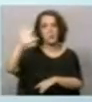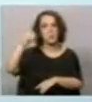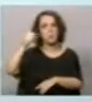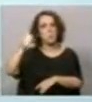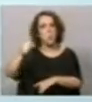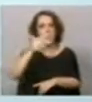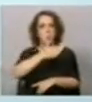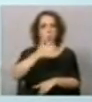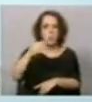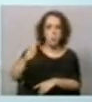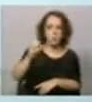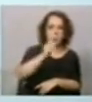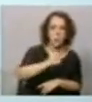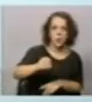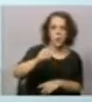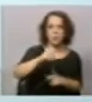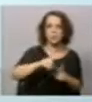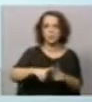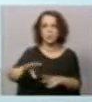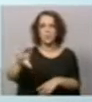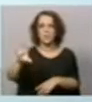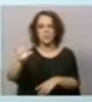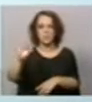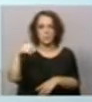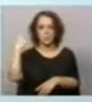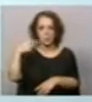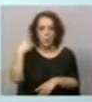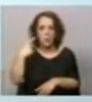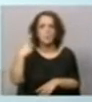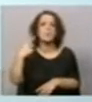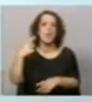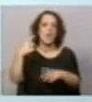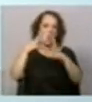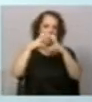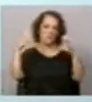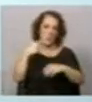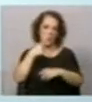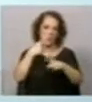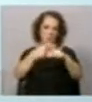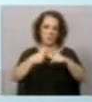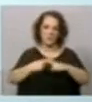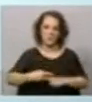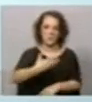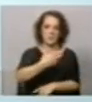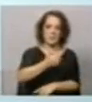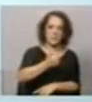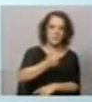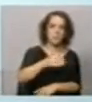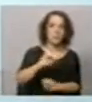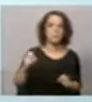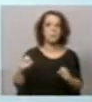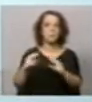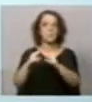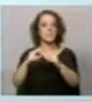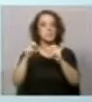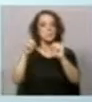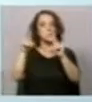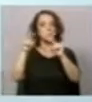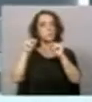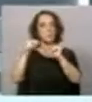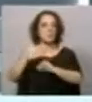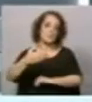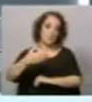Dublin 14, aqui mais na Europa Central, muita nebulosidade, Amsterdão 15, no entanto Paris já se ocupa ali de 17